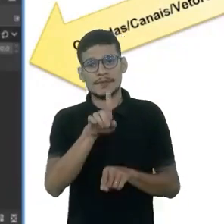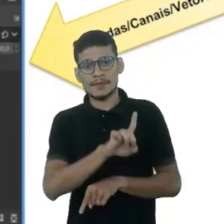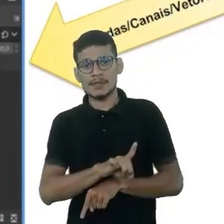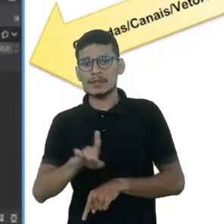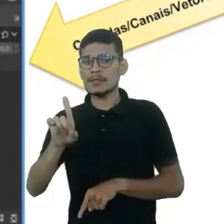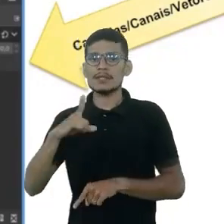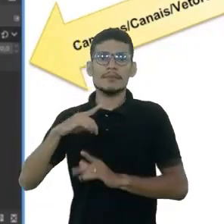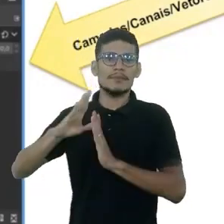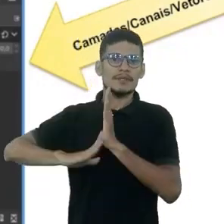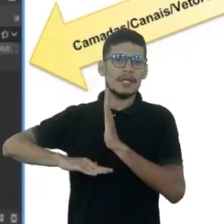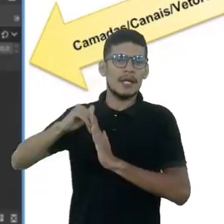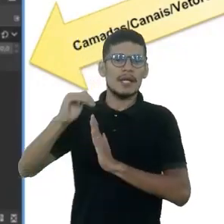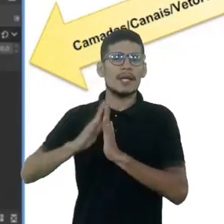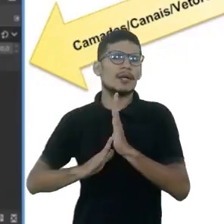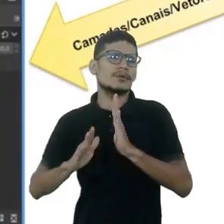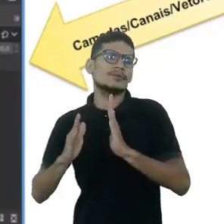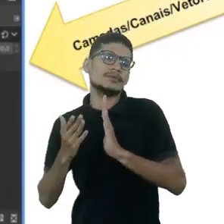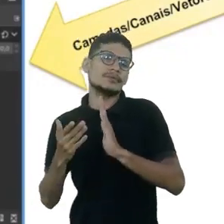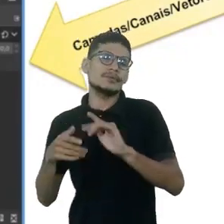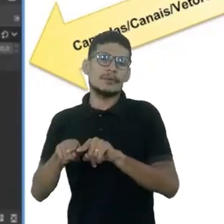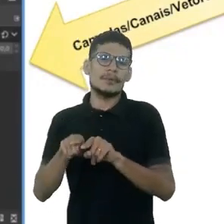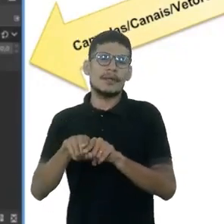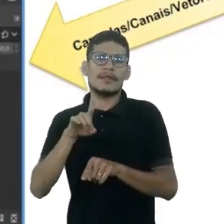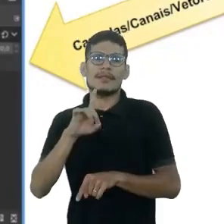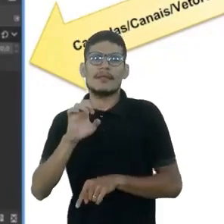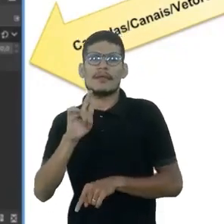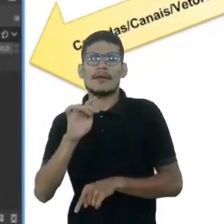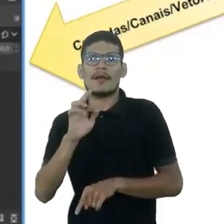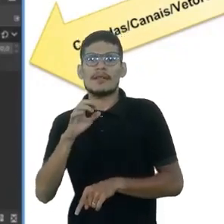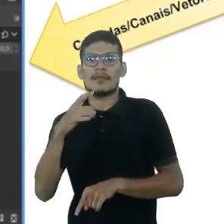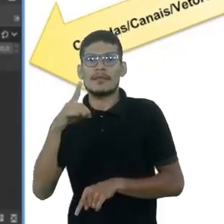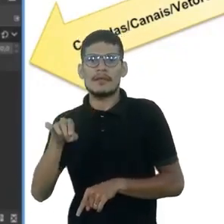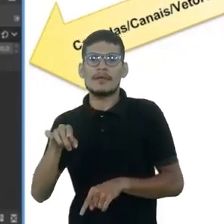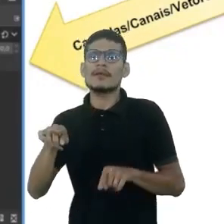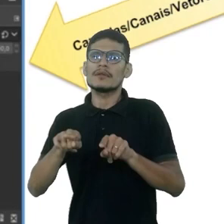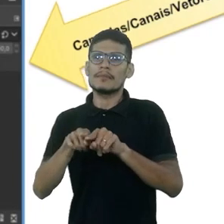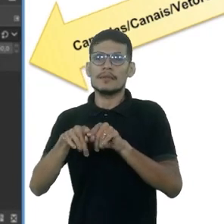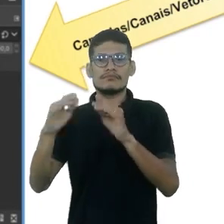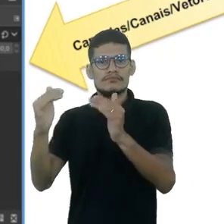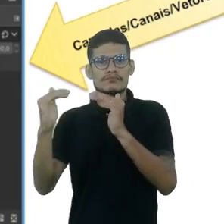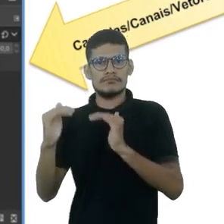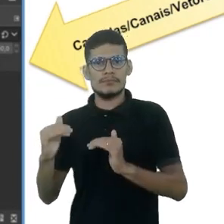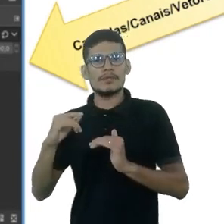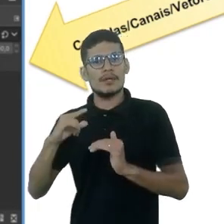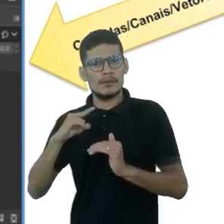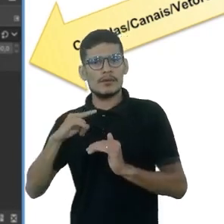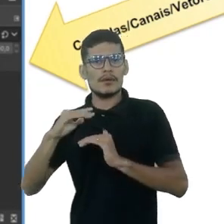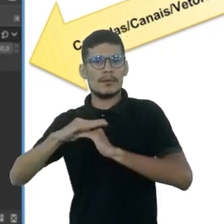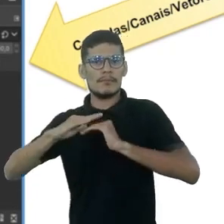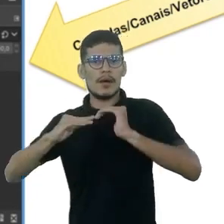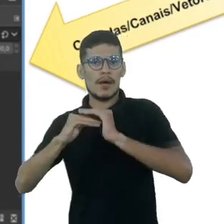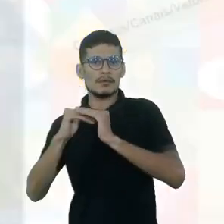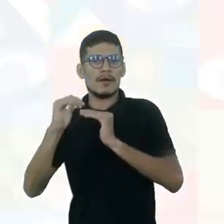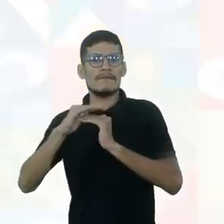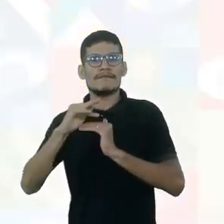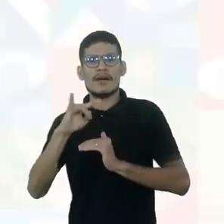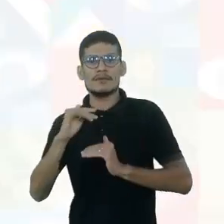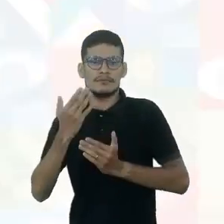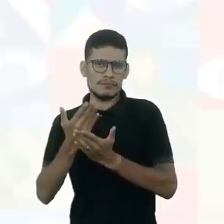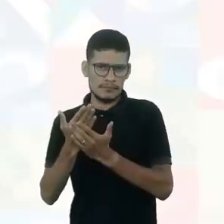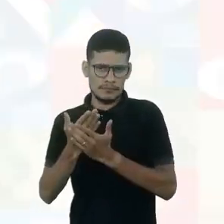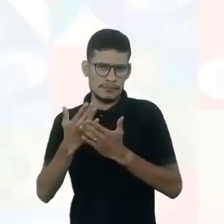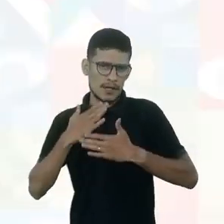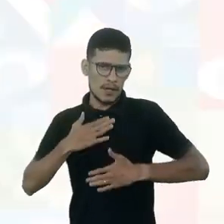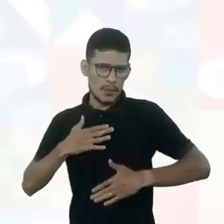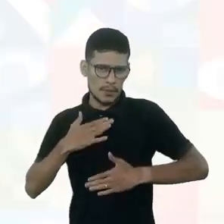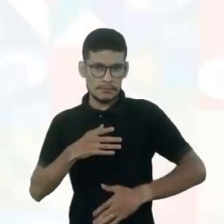ter os pincéis, as texturas e o degradê, e logo abaixo, as camadas que a gente vai ver com calma. Até aí, tudo